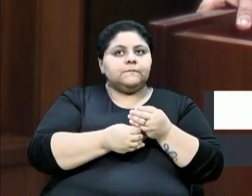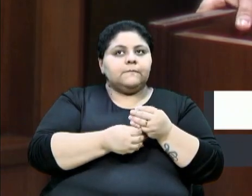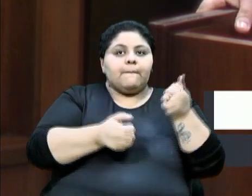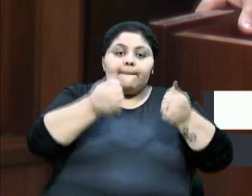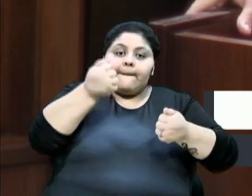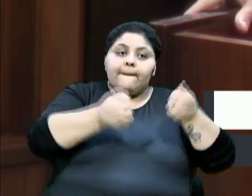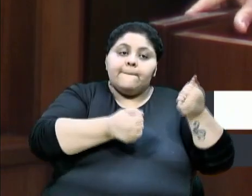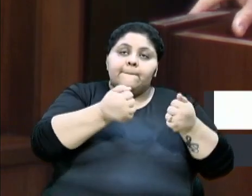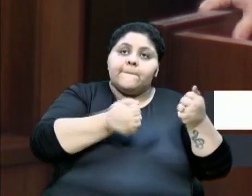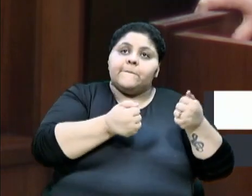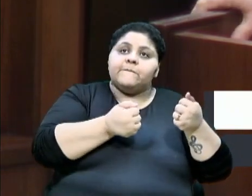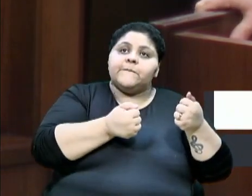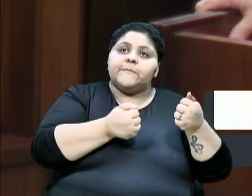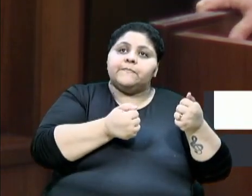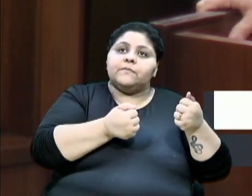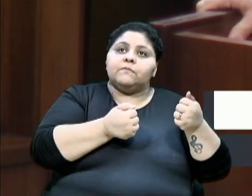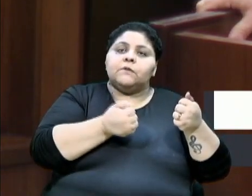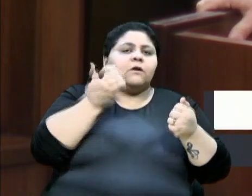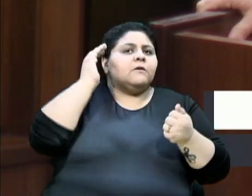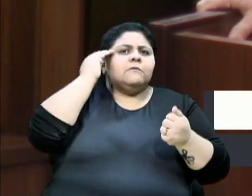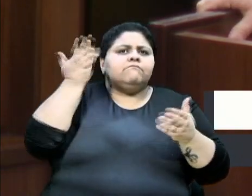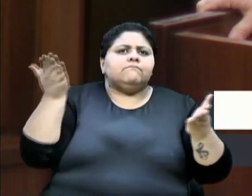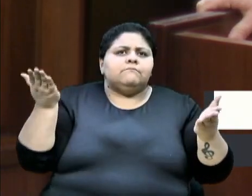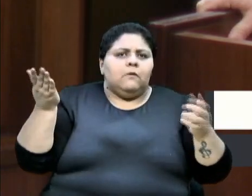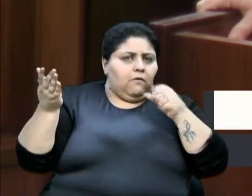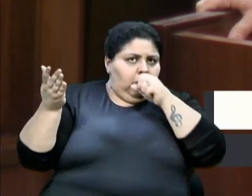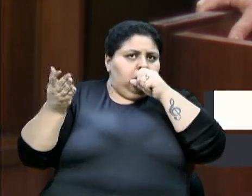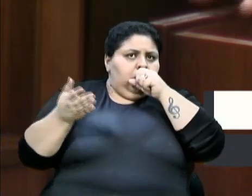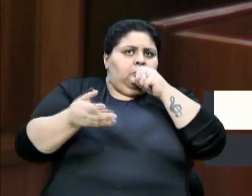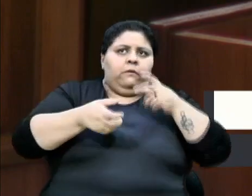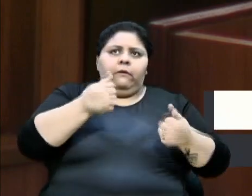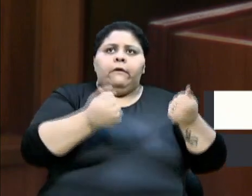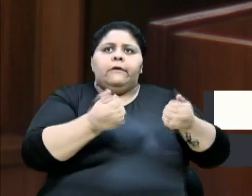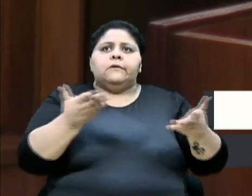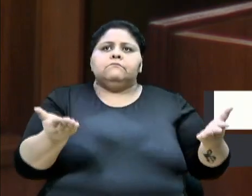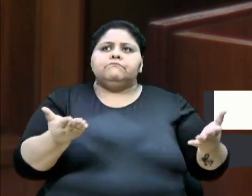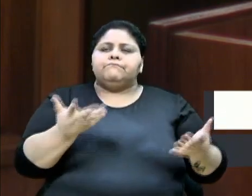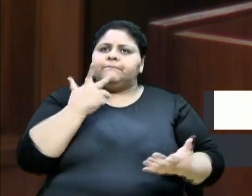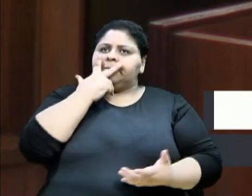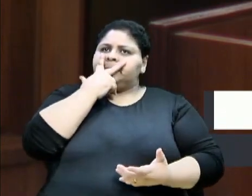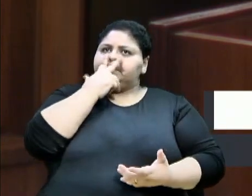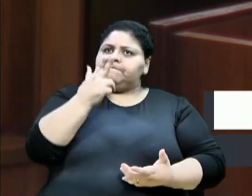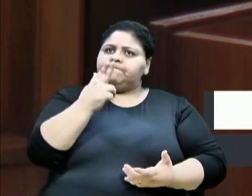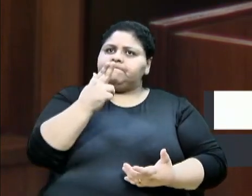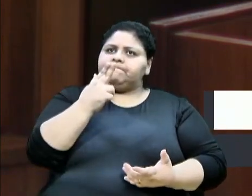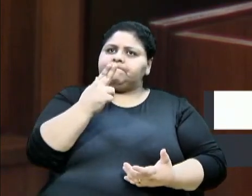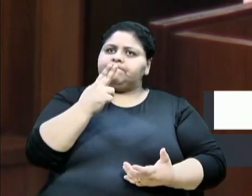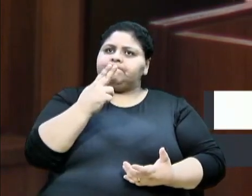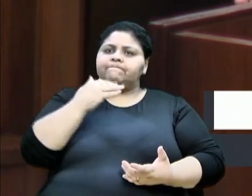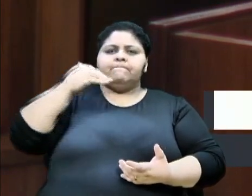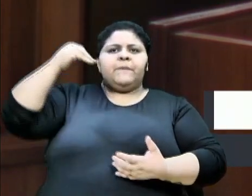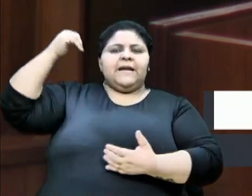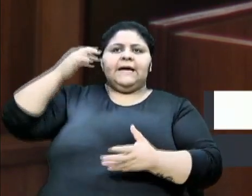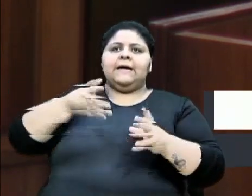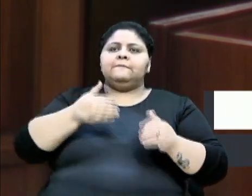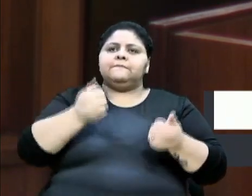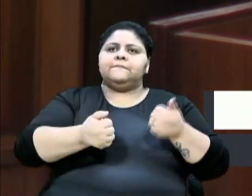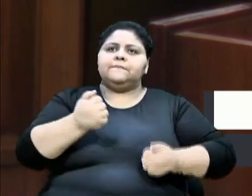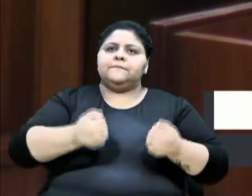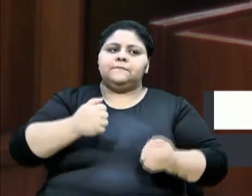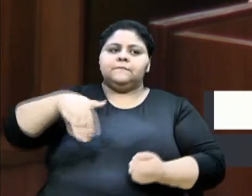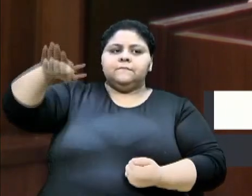canil, ou eu acho que deixa os animais até arrecadar esse recurso, deixa lá no centro de bem, onde está o atual